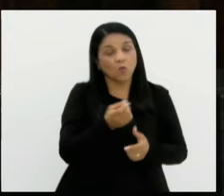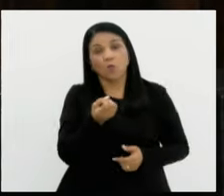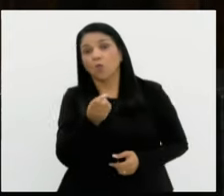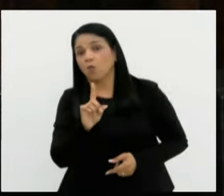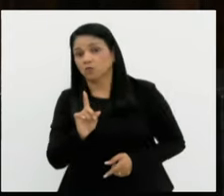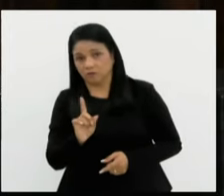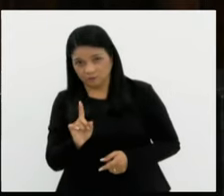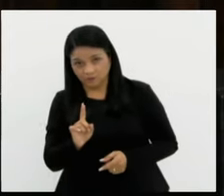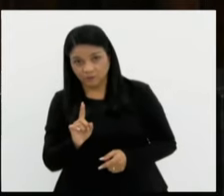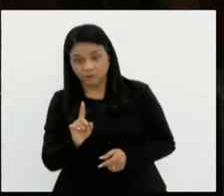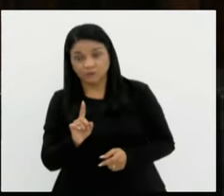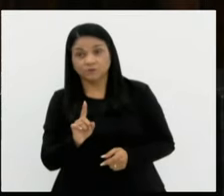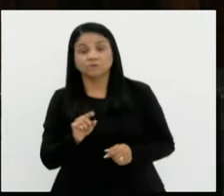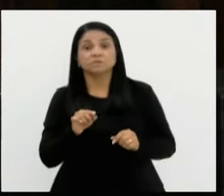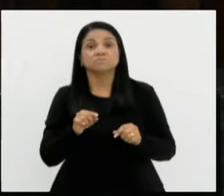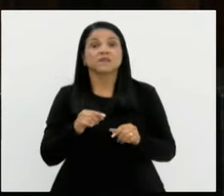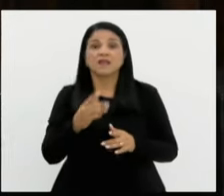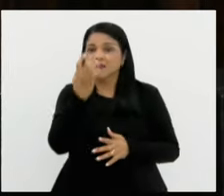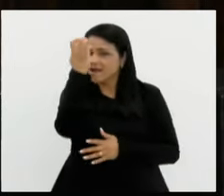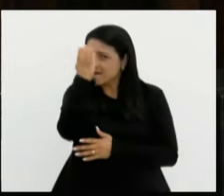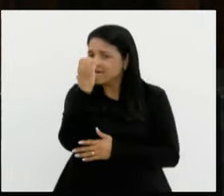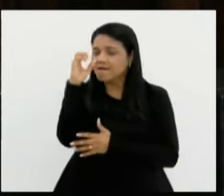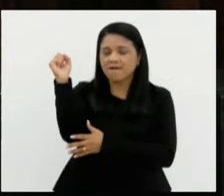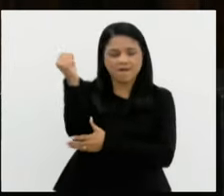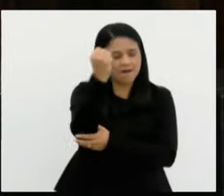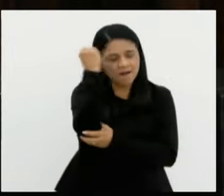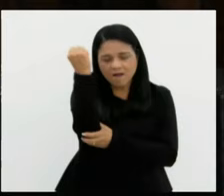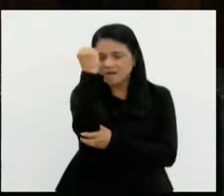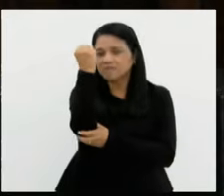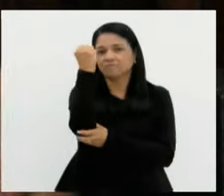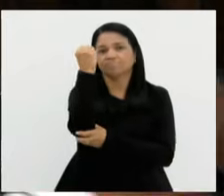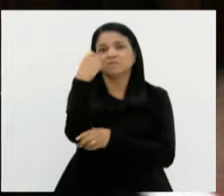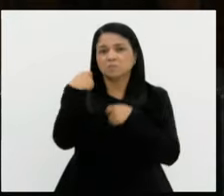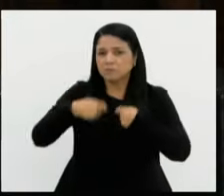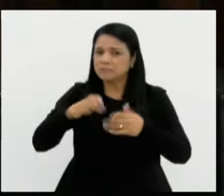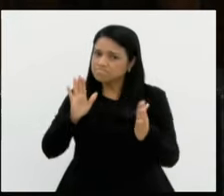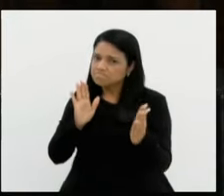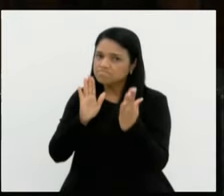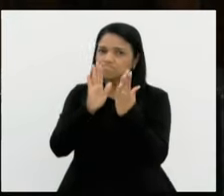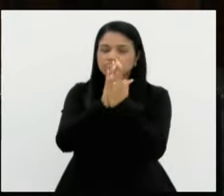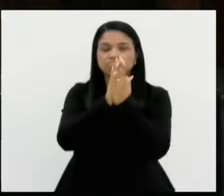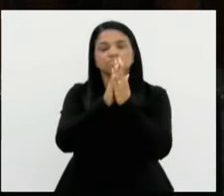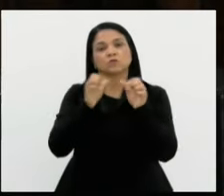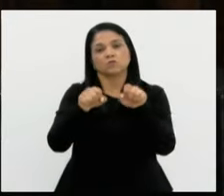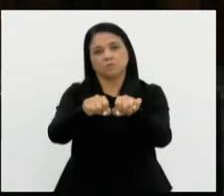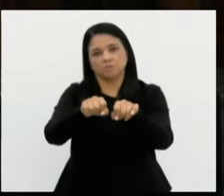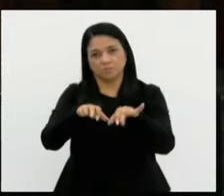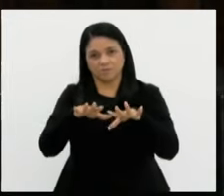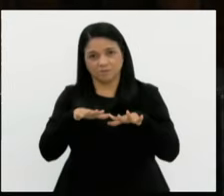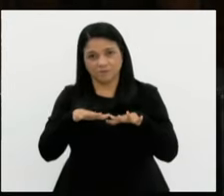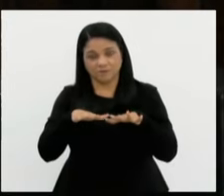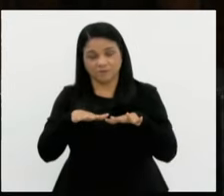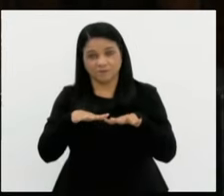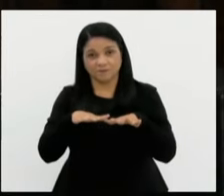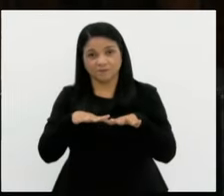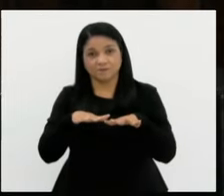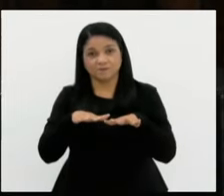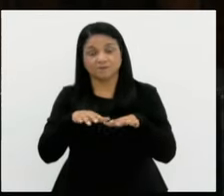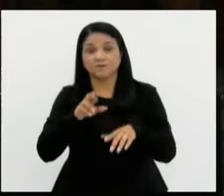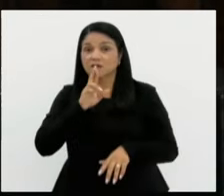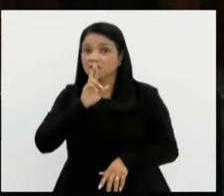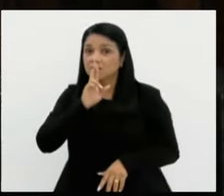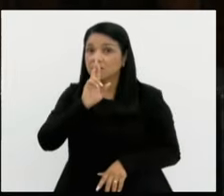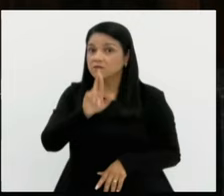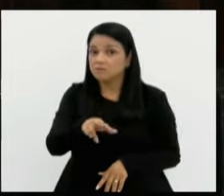interlocução, é algo gravíssimo e que precisa ser enfrentado com coragem pelo parlamento. E, por isso, a maior resposta